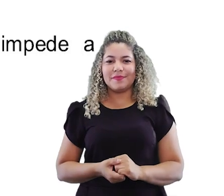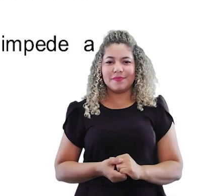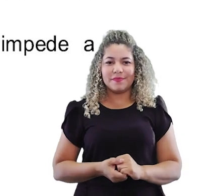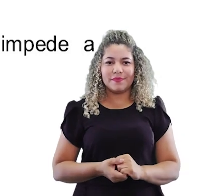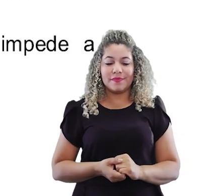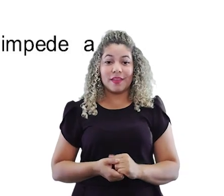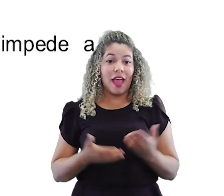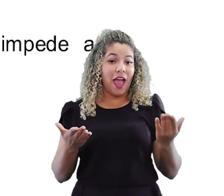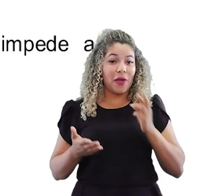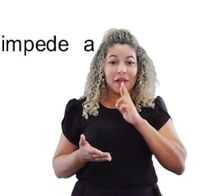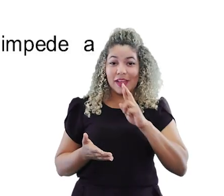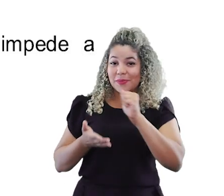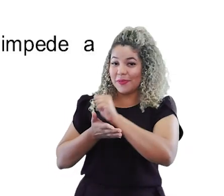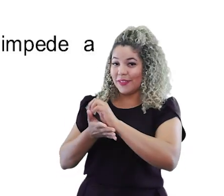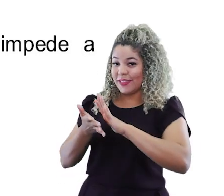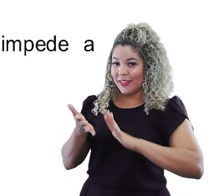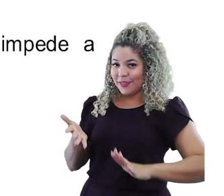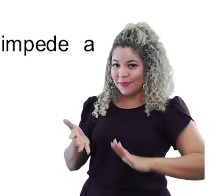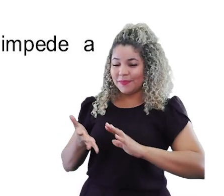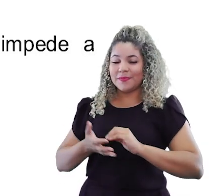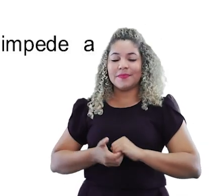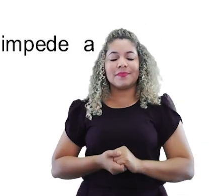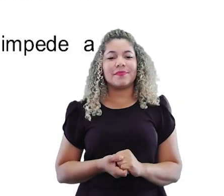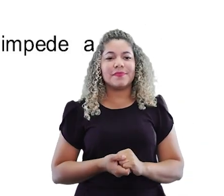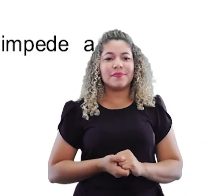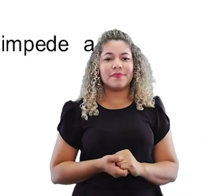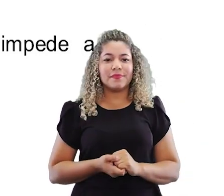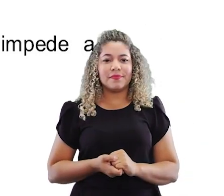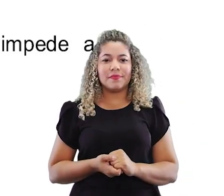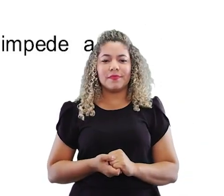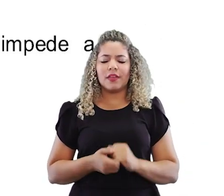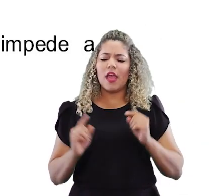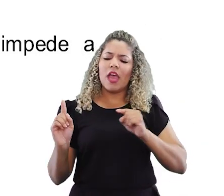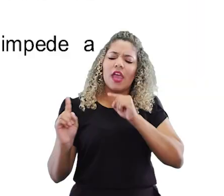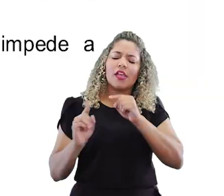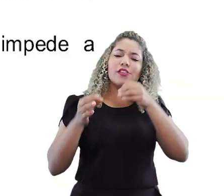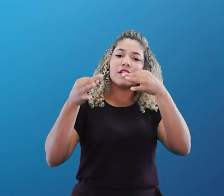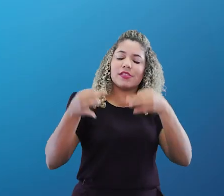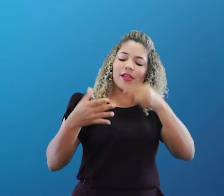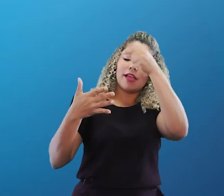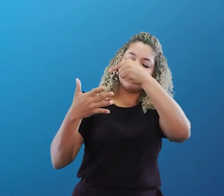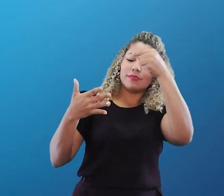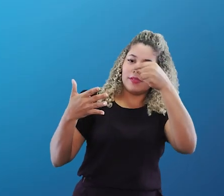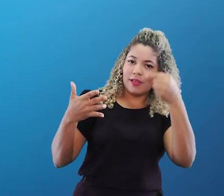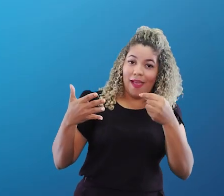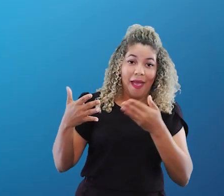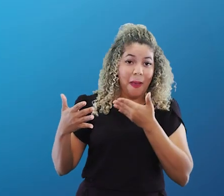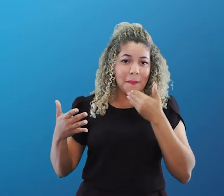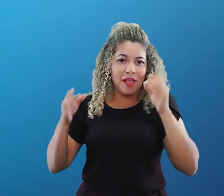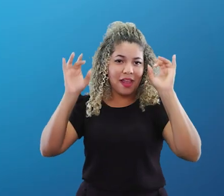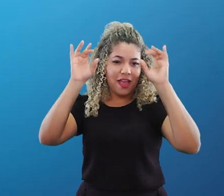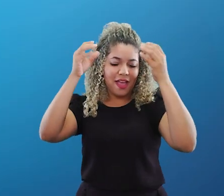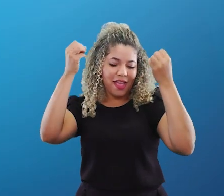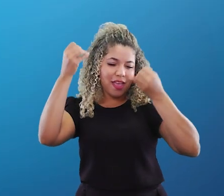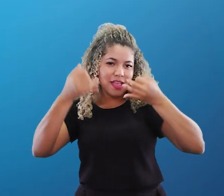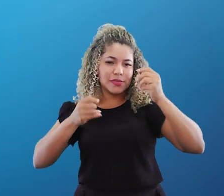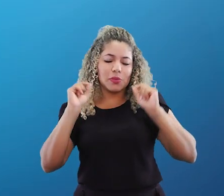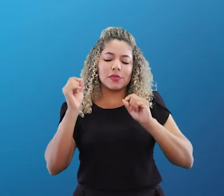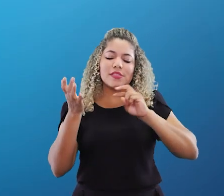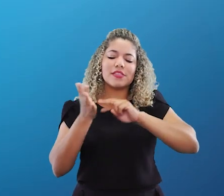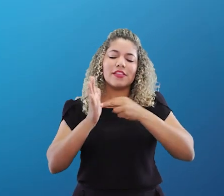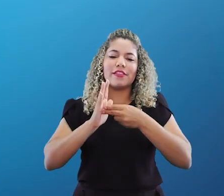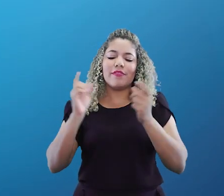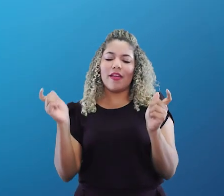Vamos realizar alguns exercícios. Indique corretamente a alternativa que melhor explica o fenômeno da inversão